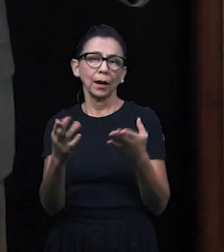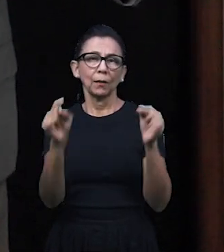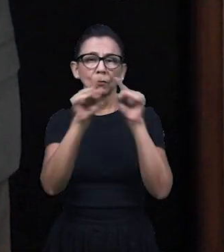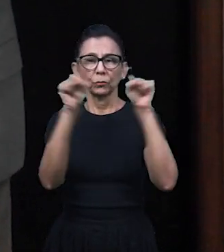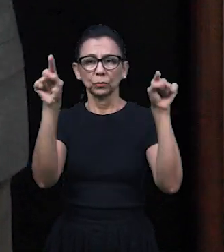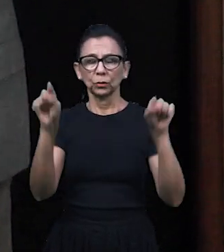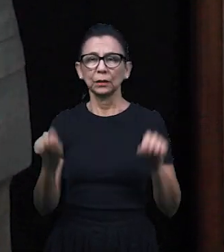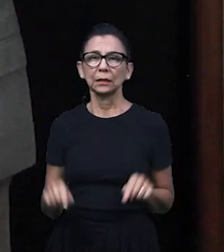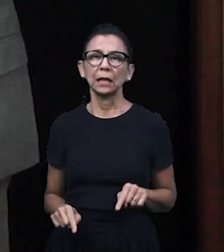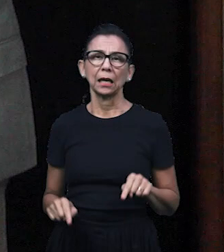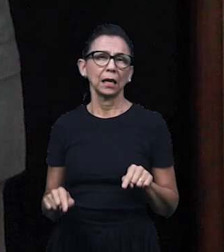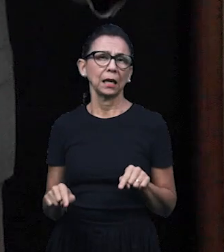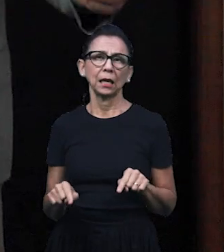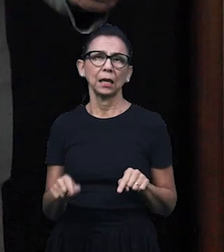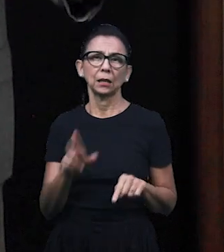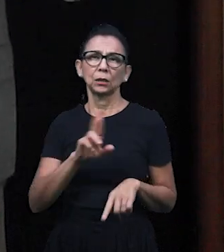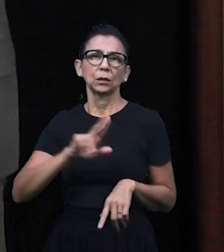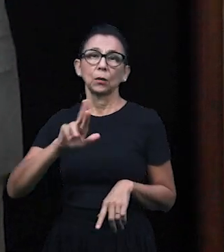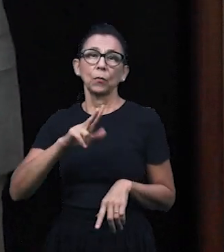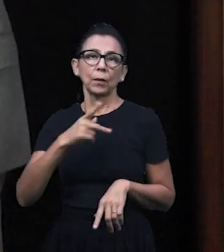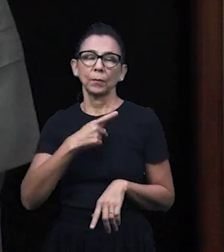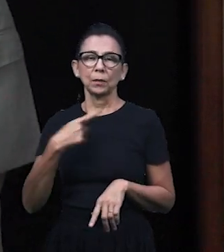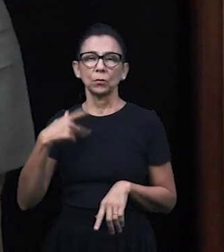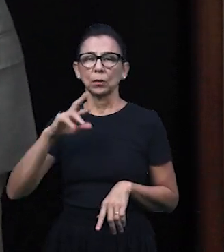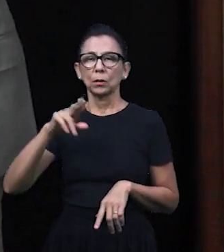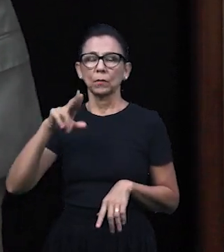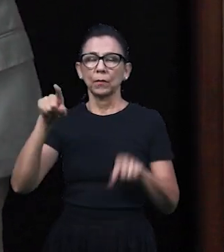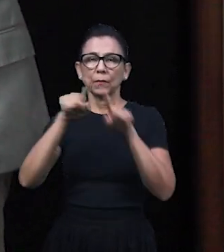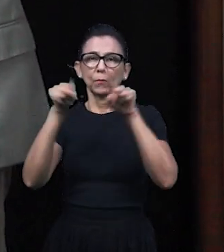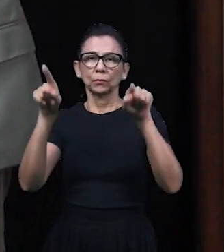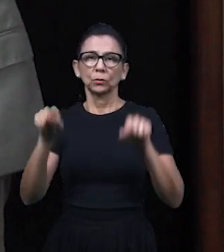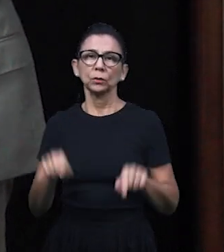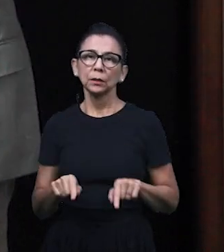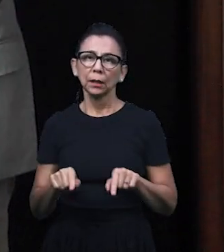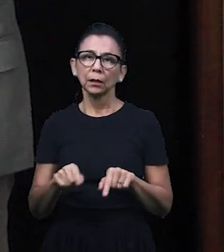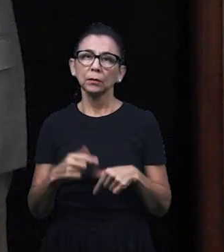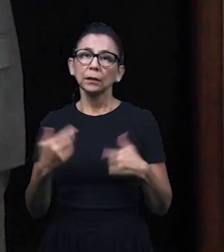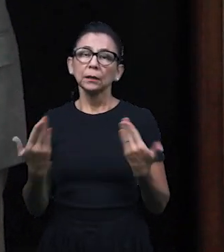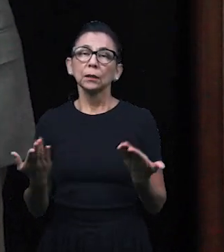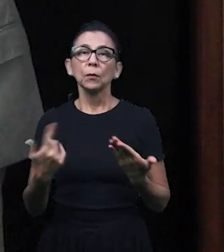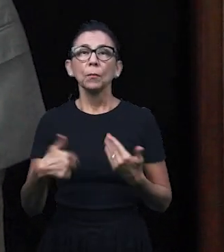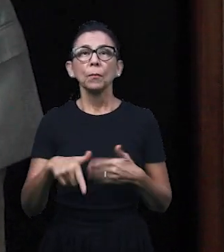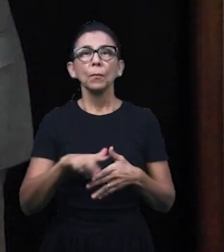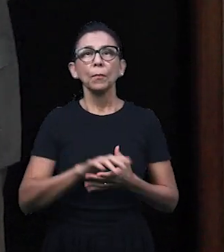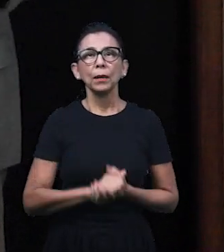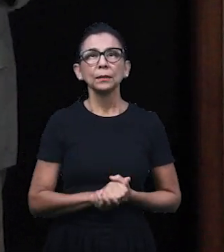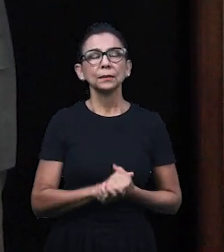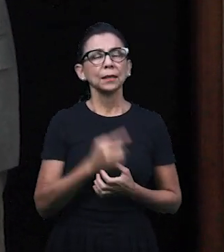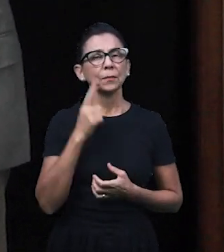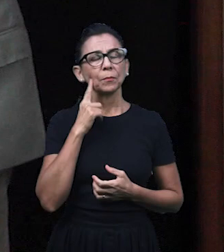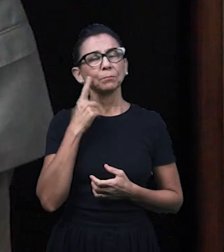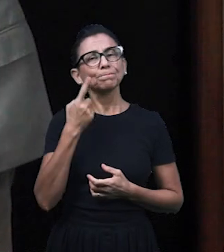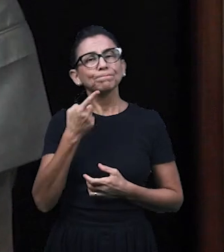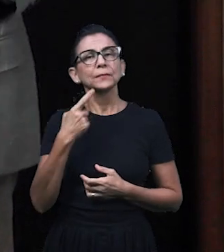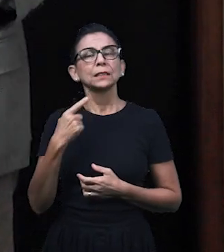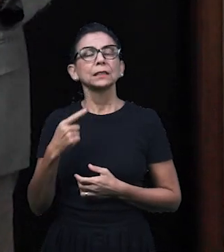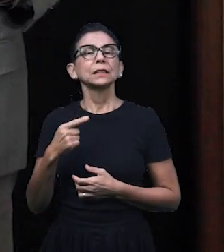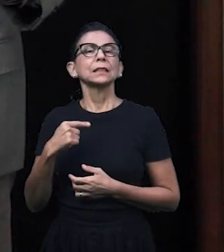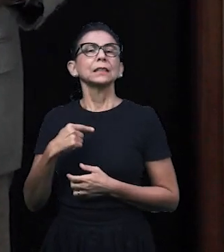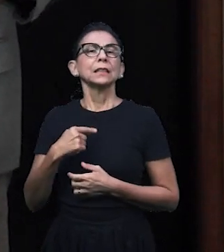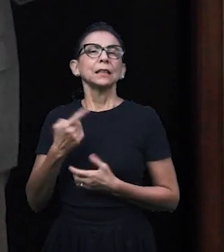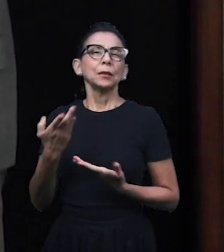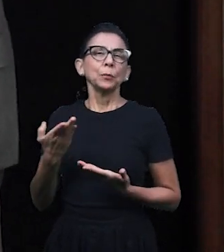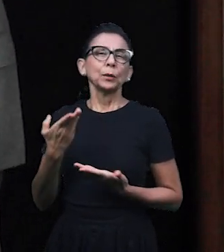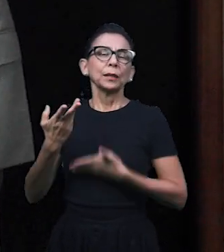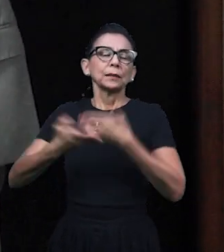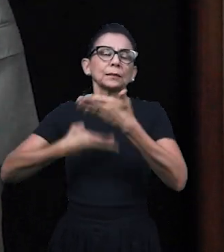funcionários da igreja, eles não são remunerados pela igreja. Então o jubilamento é um reconhecimento por todo o trabalho que foi feito, pela dedicação na obra